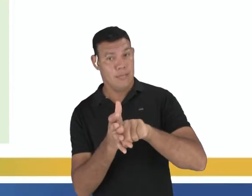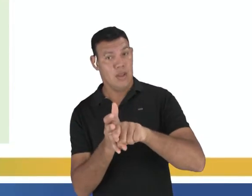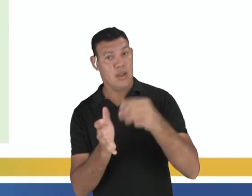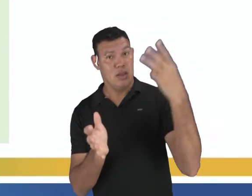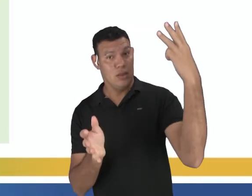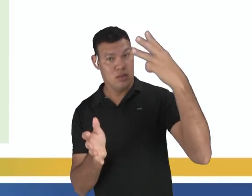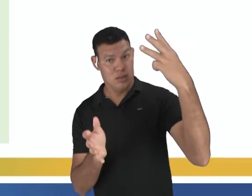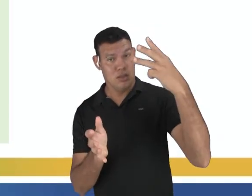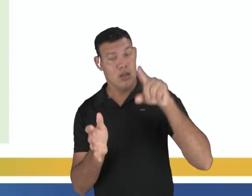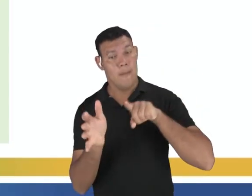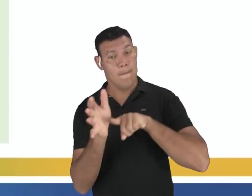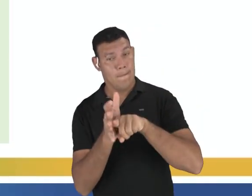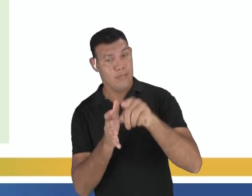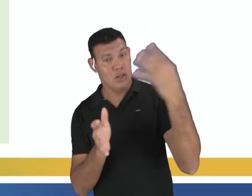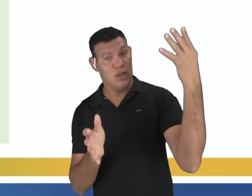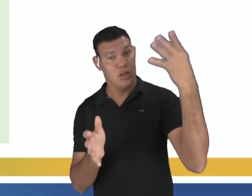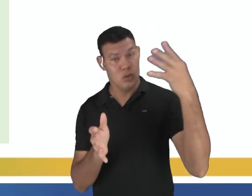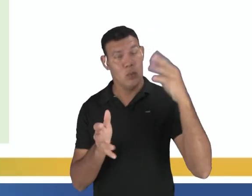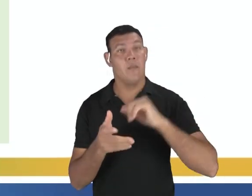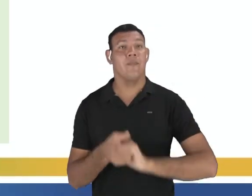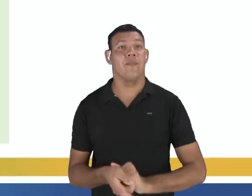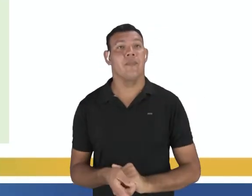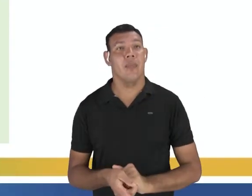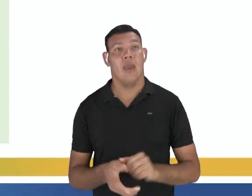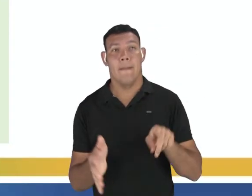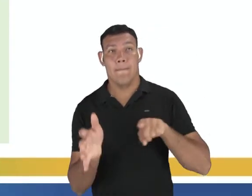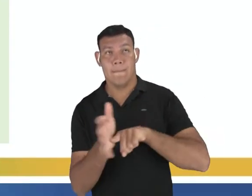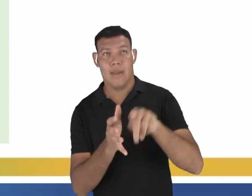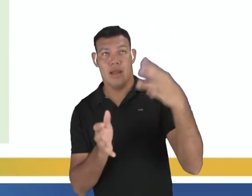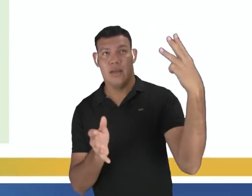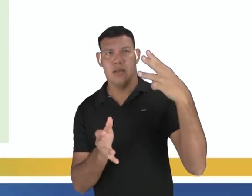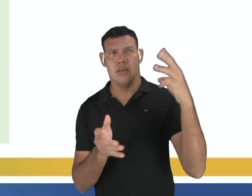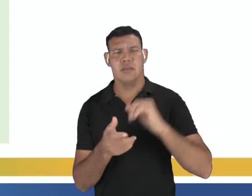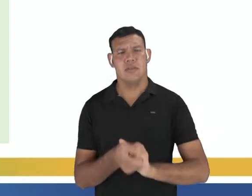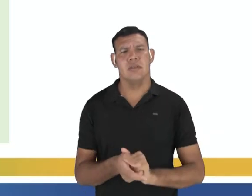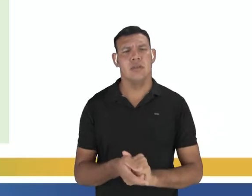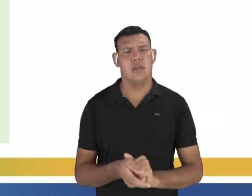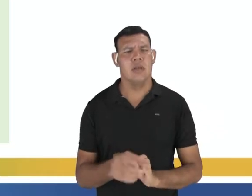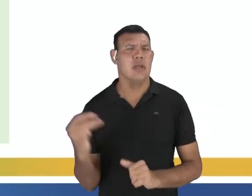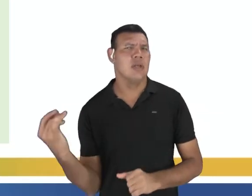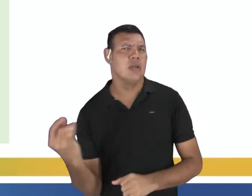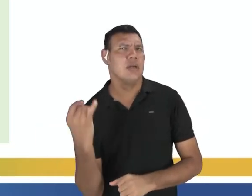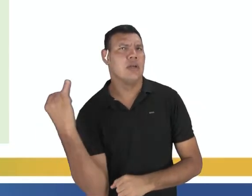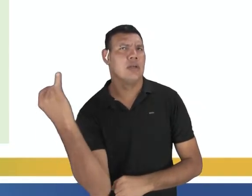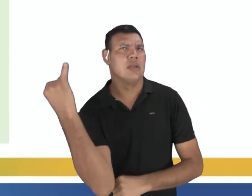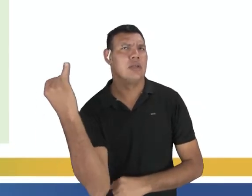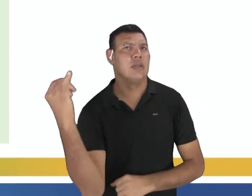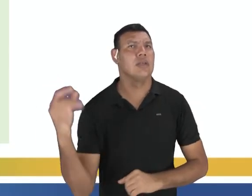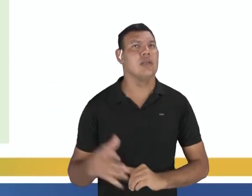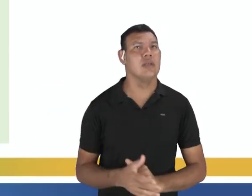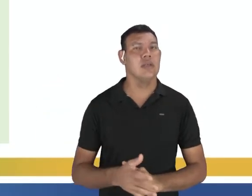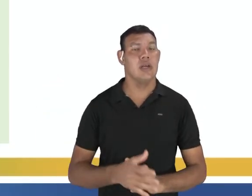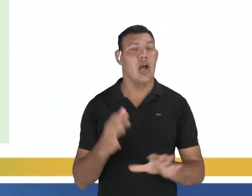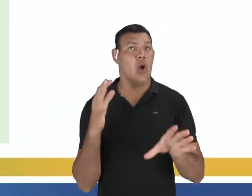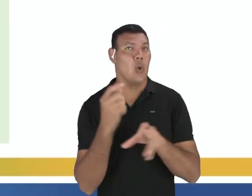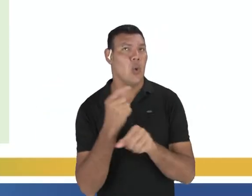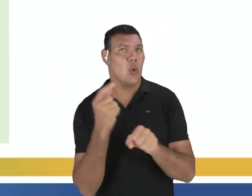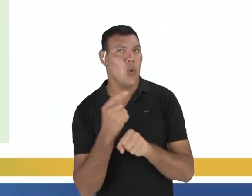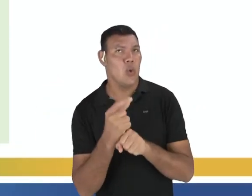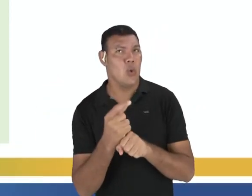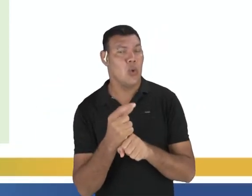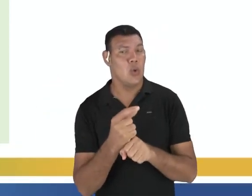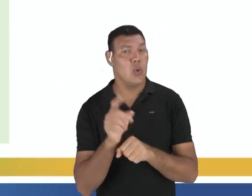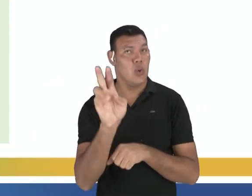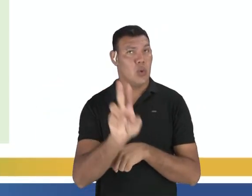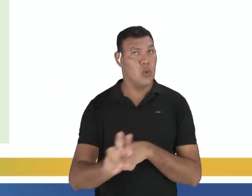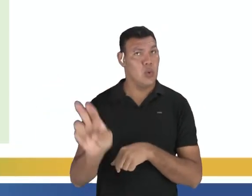Questão número 3 e 4. A questão número 3 pergunta: qual a importância de saber calcular o consumo de energia elétrica dos aparelhos domésticos, né? A gente